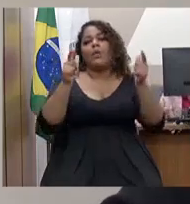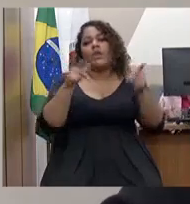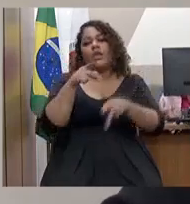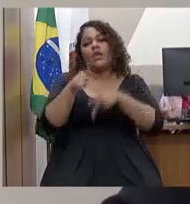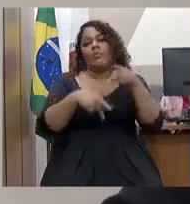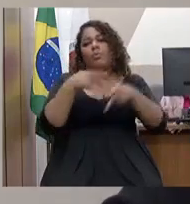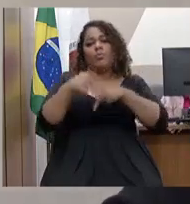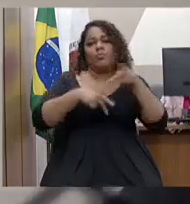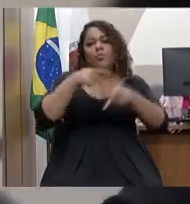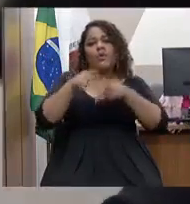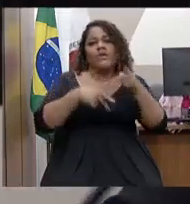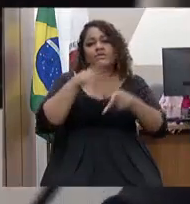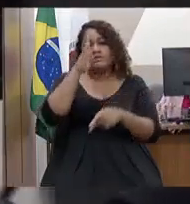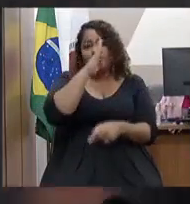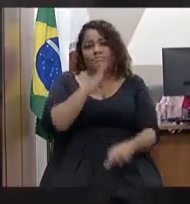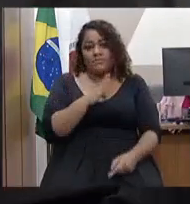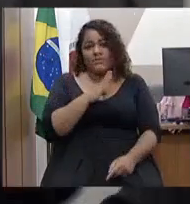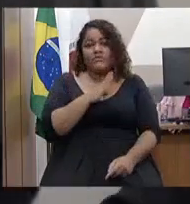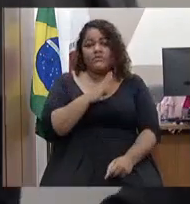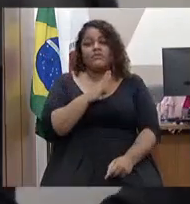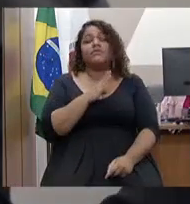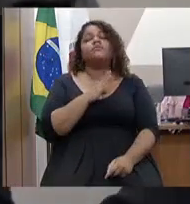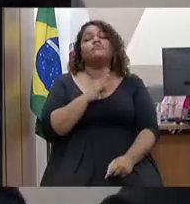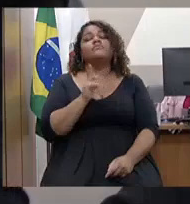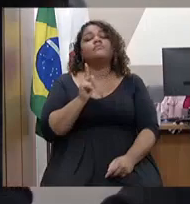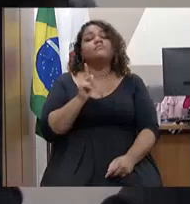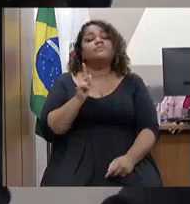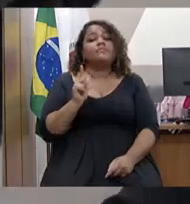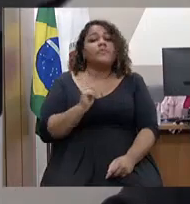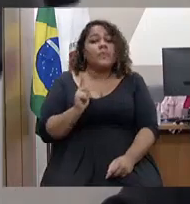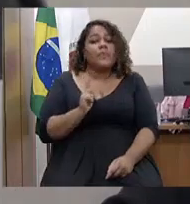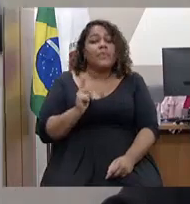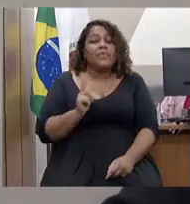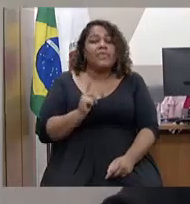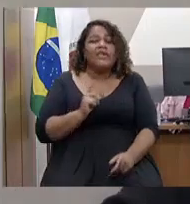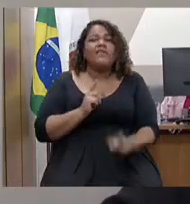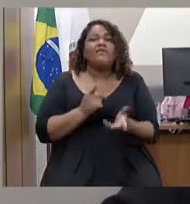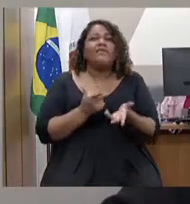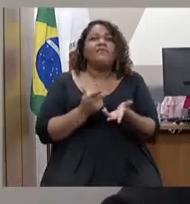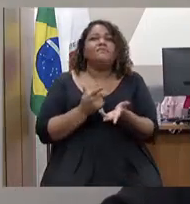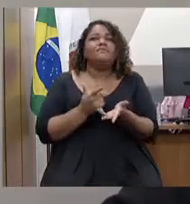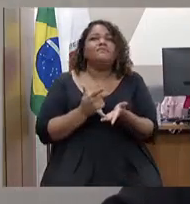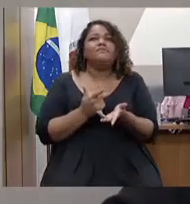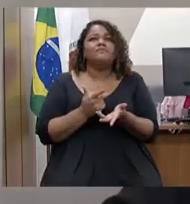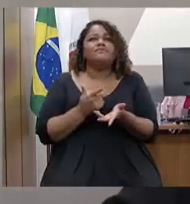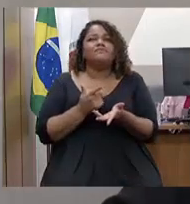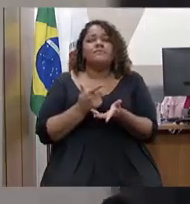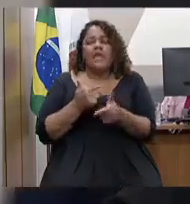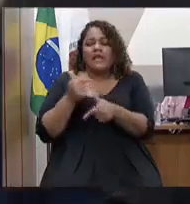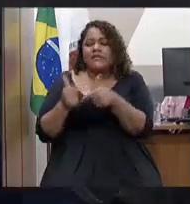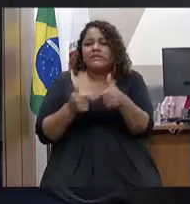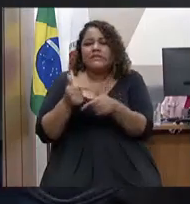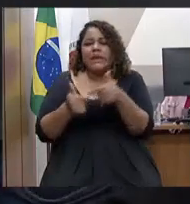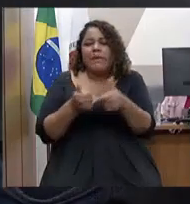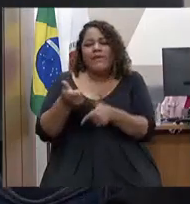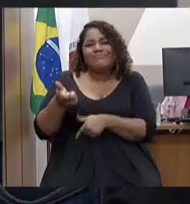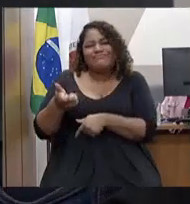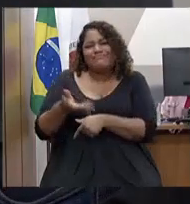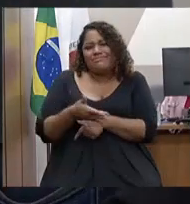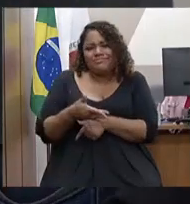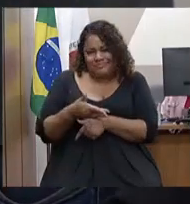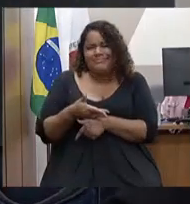maioria passou a ter uma condição de trabalho extremamente precarizado